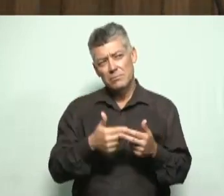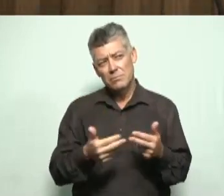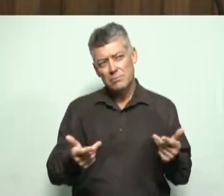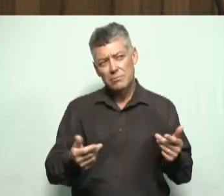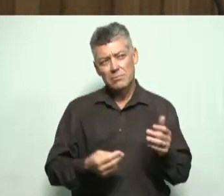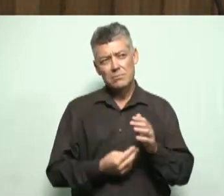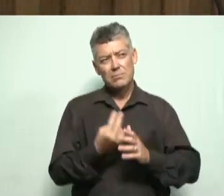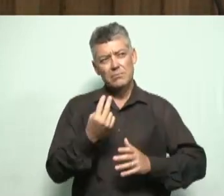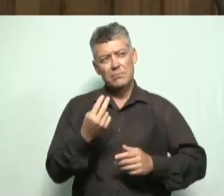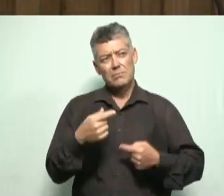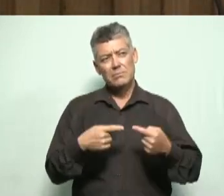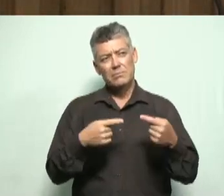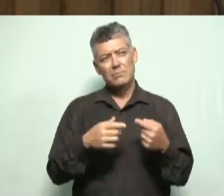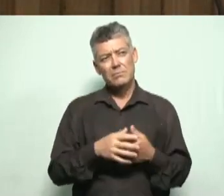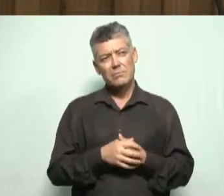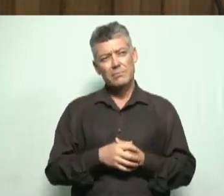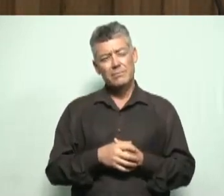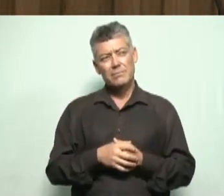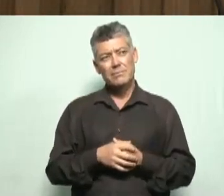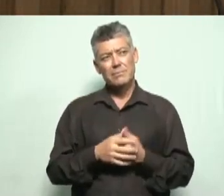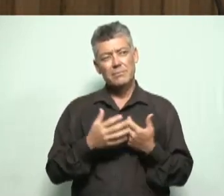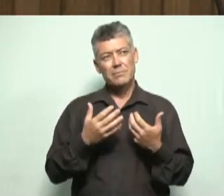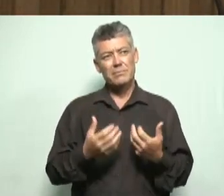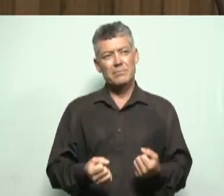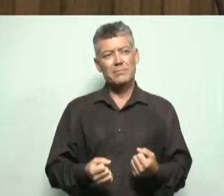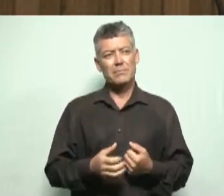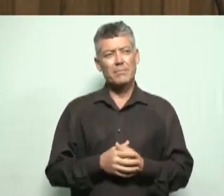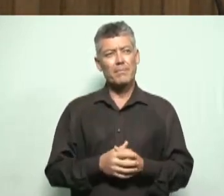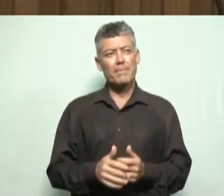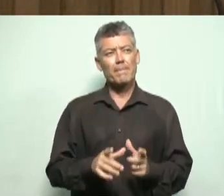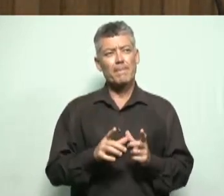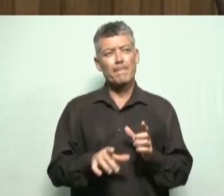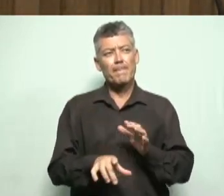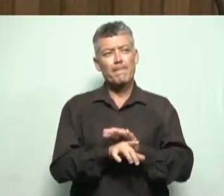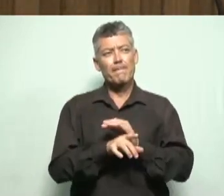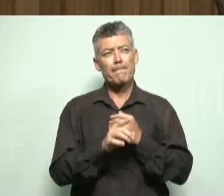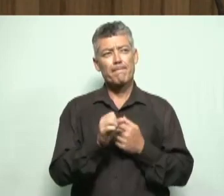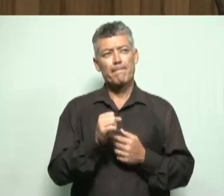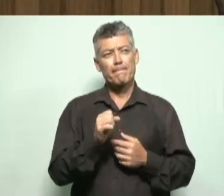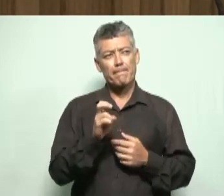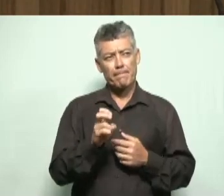Segunda discussão, aprovado unanimidade. Projeto de Lei